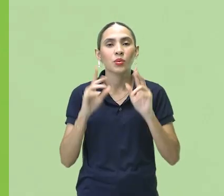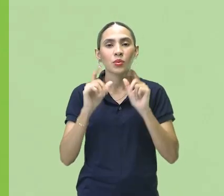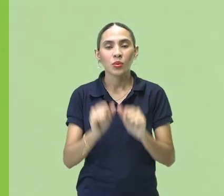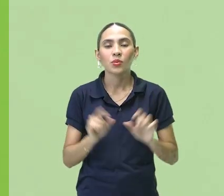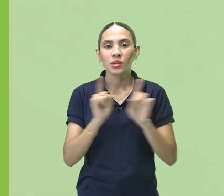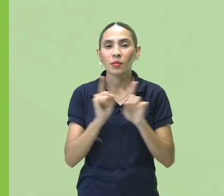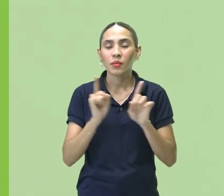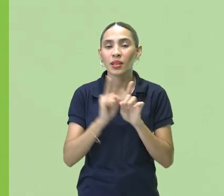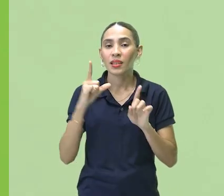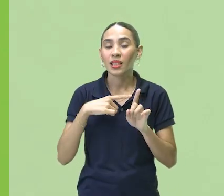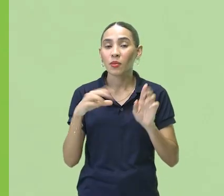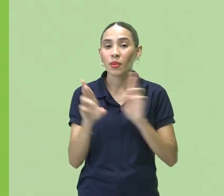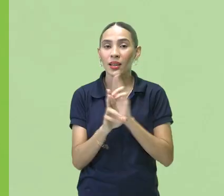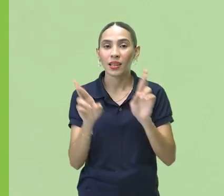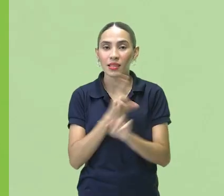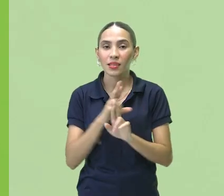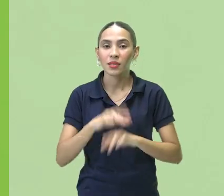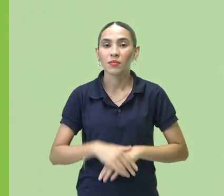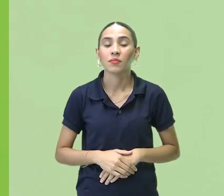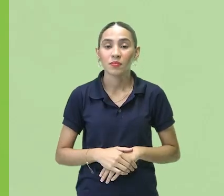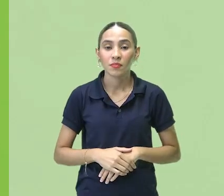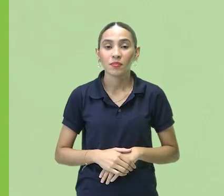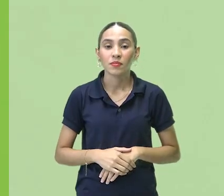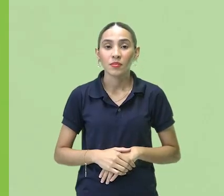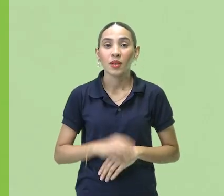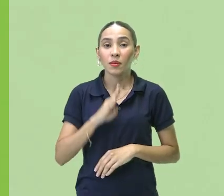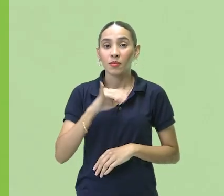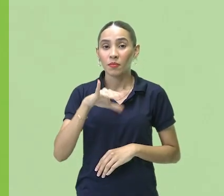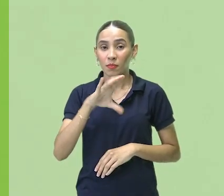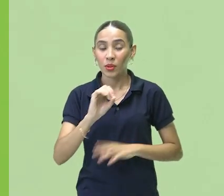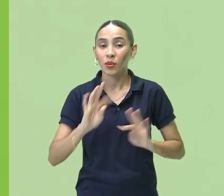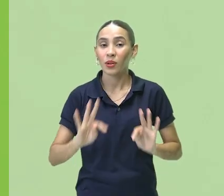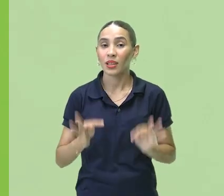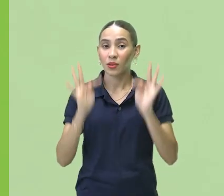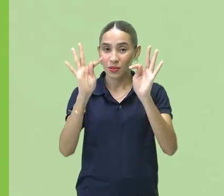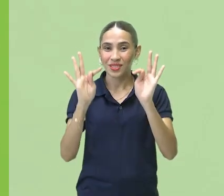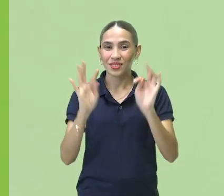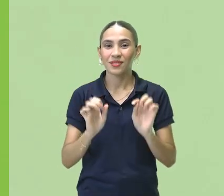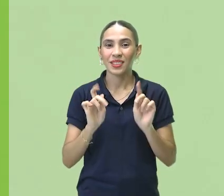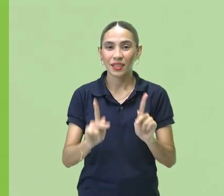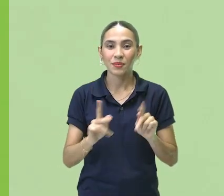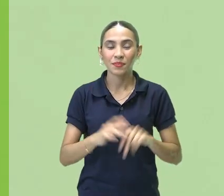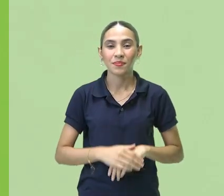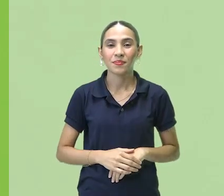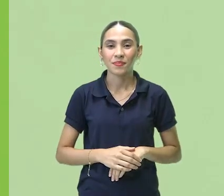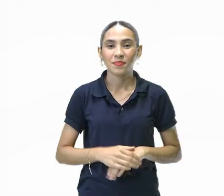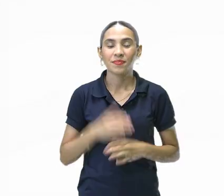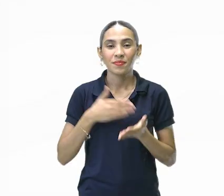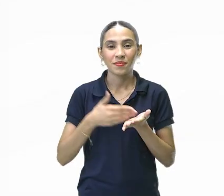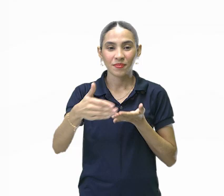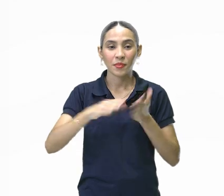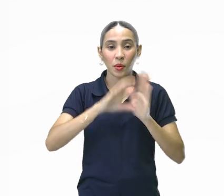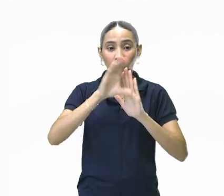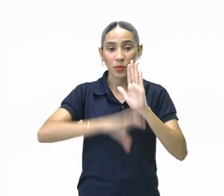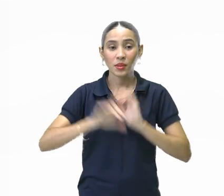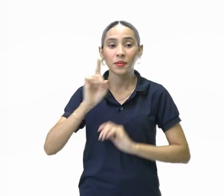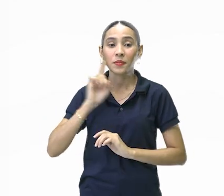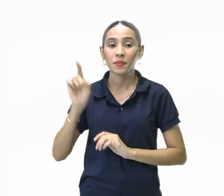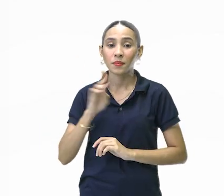eles têm uma correlação, que é o mundo da biotecnologia, tá bom? Vamos iniciar com o conceito